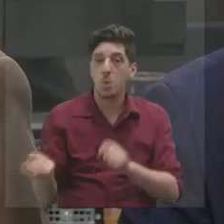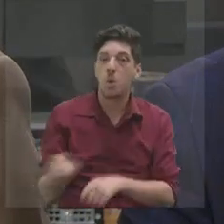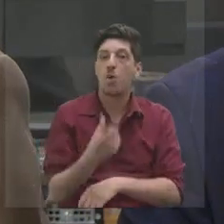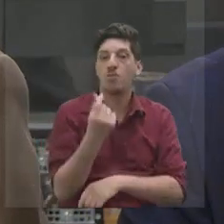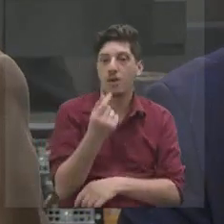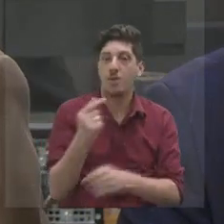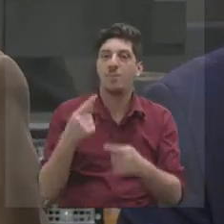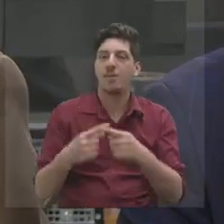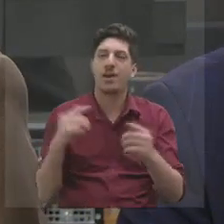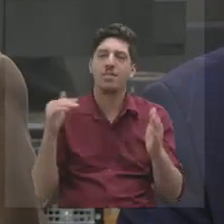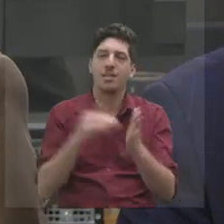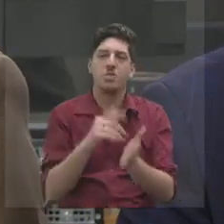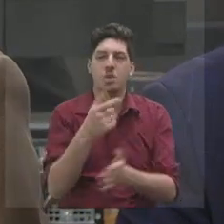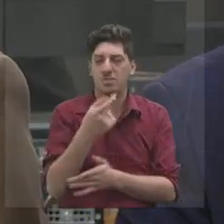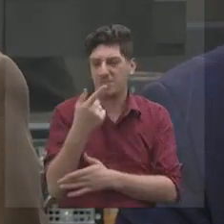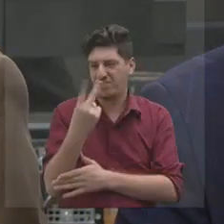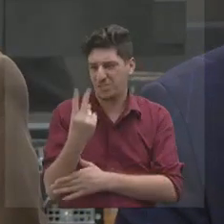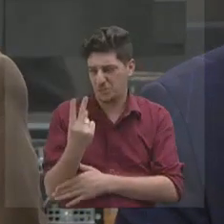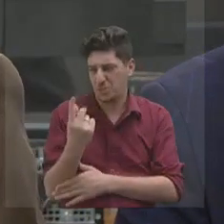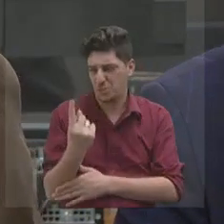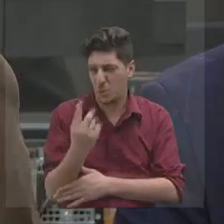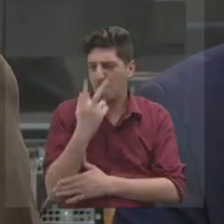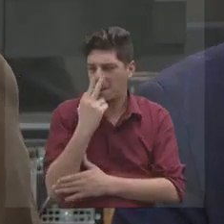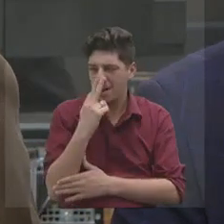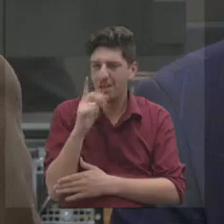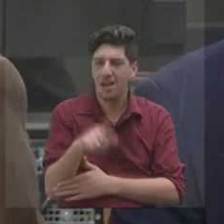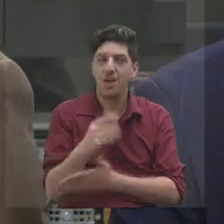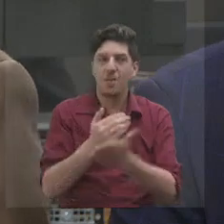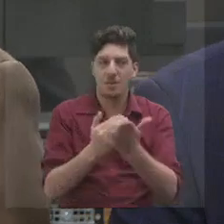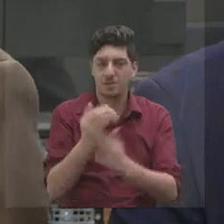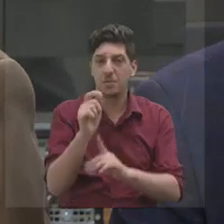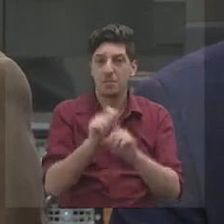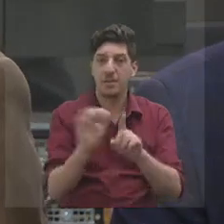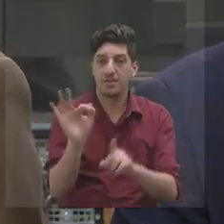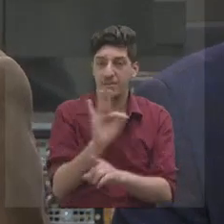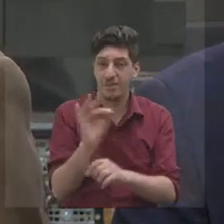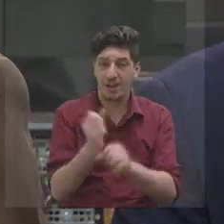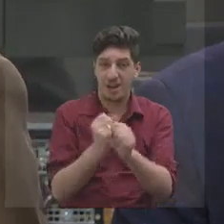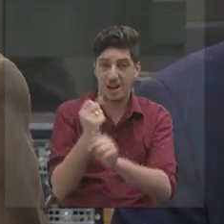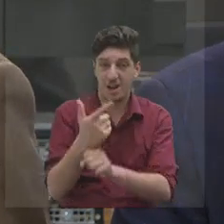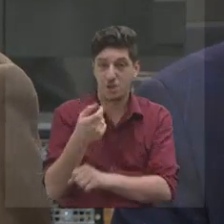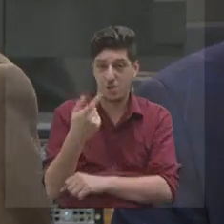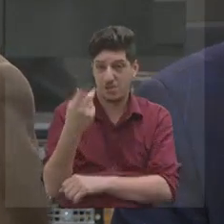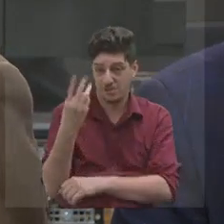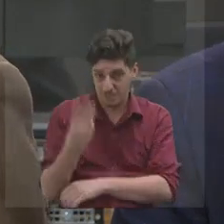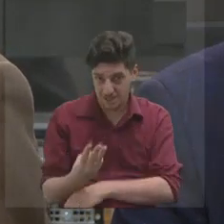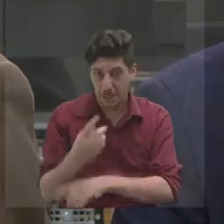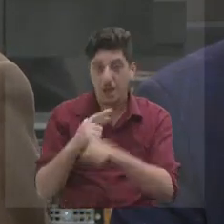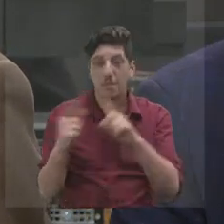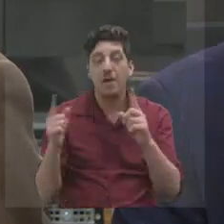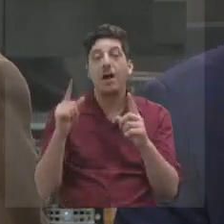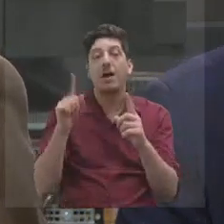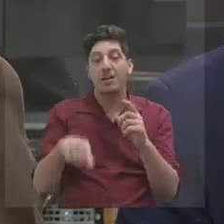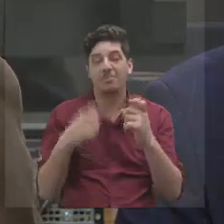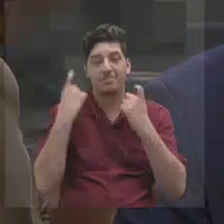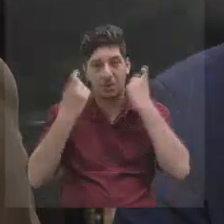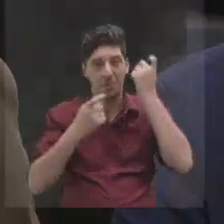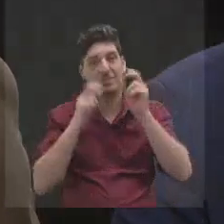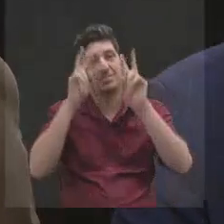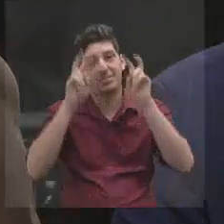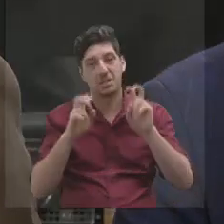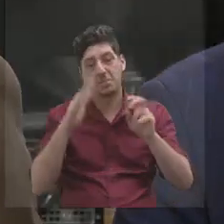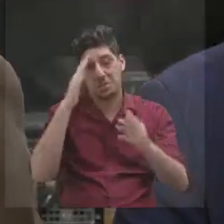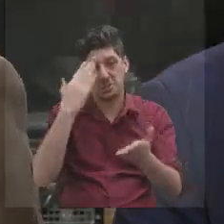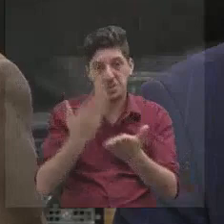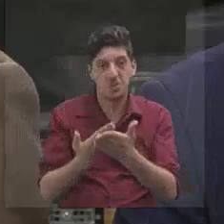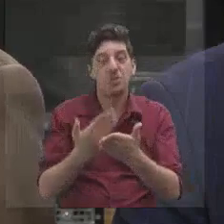efetivamente o contrato Ele entrou em vigor em fevereiro de 2023 Mas é uma questão que nos preocupa e eu acredito